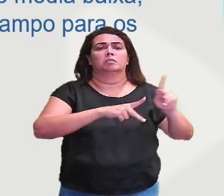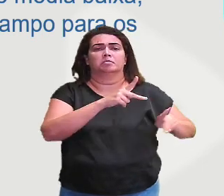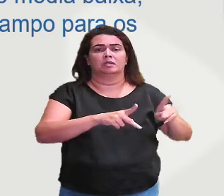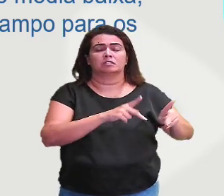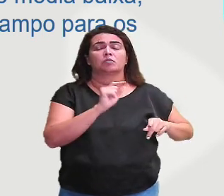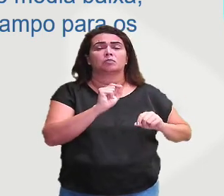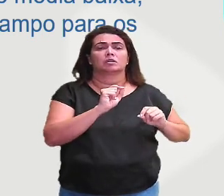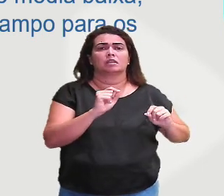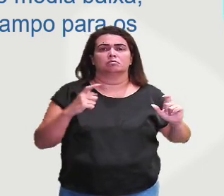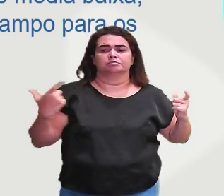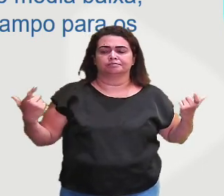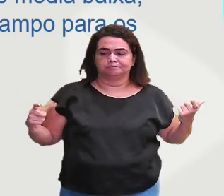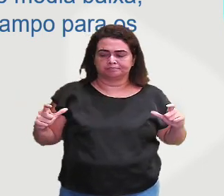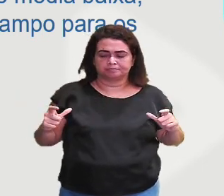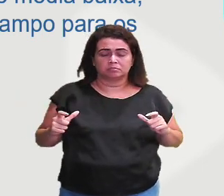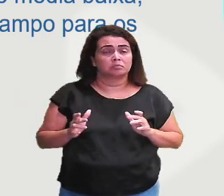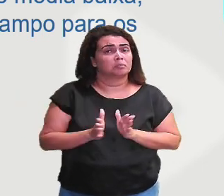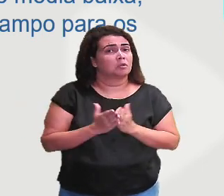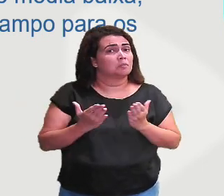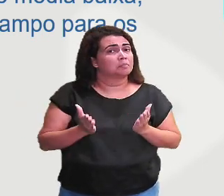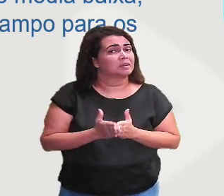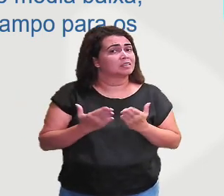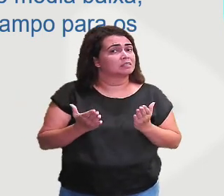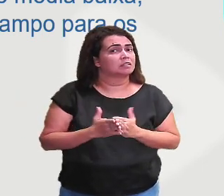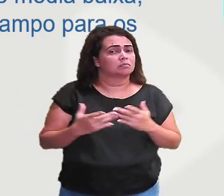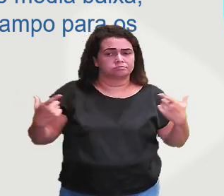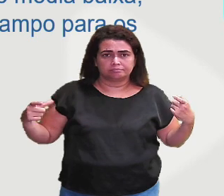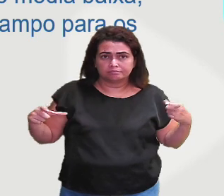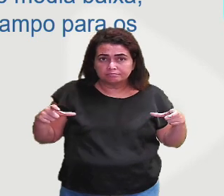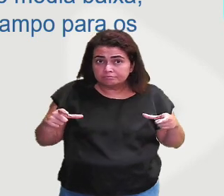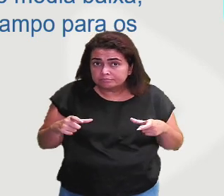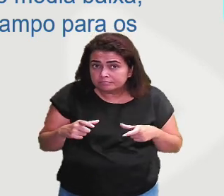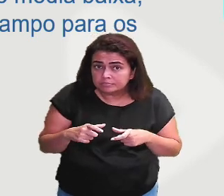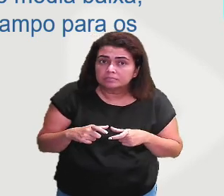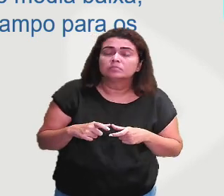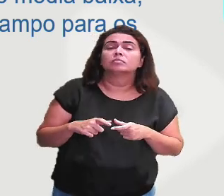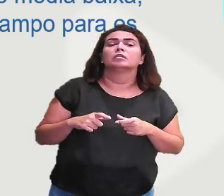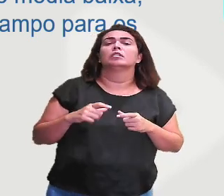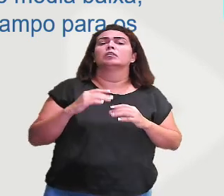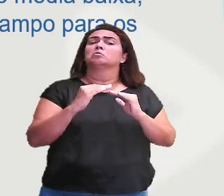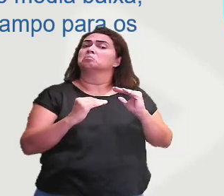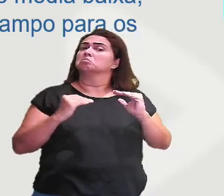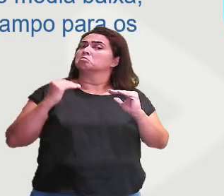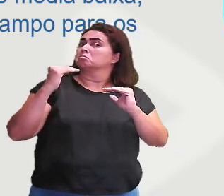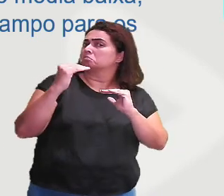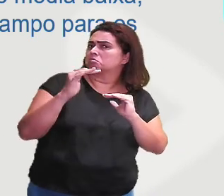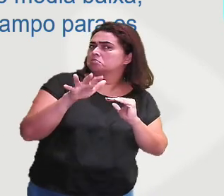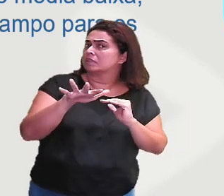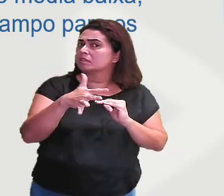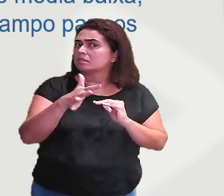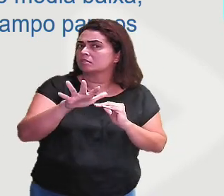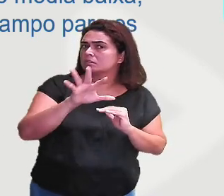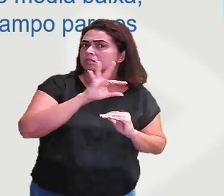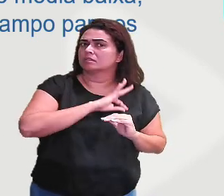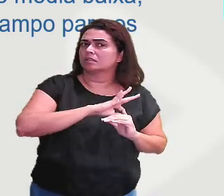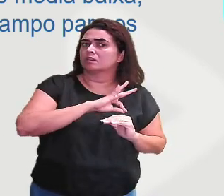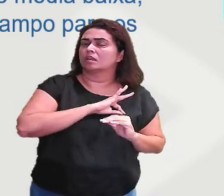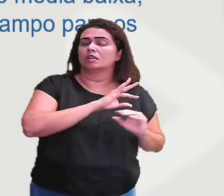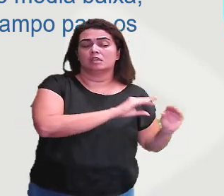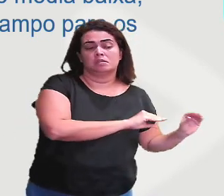pobreza, o aumento da classe média baixa, e a existência do processo de êxodo rural, que é a migração do campo para os